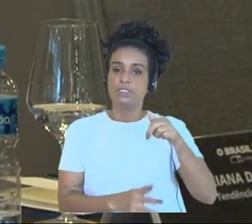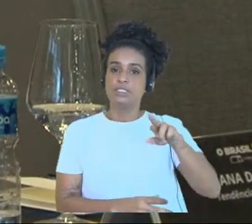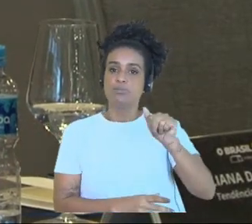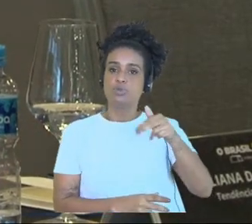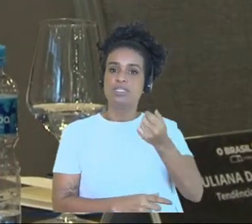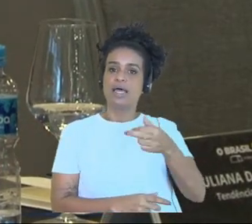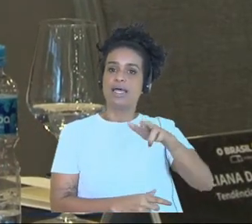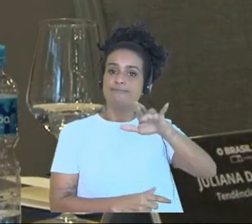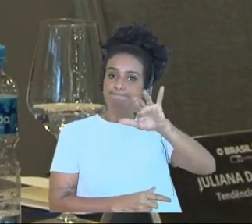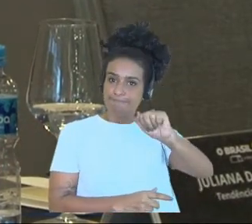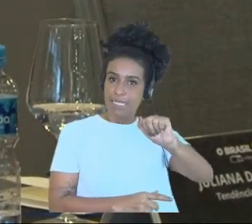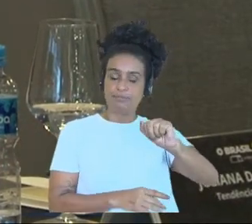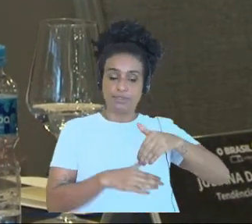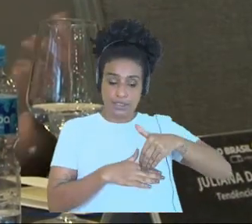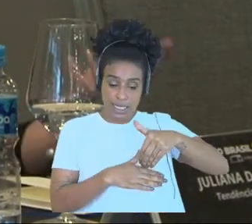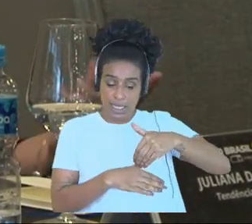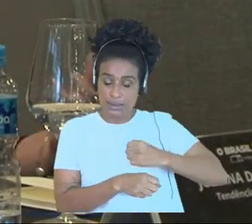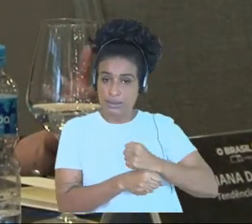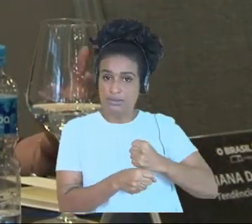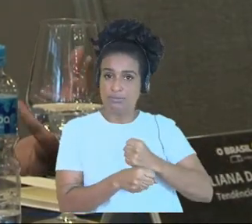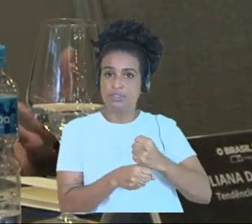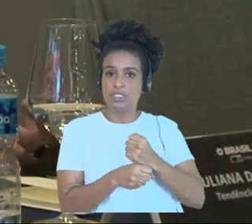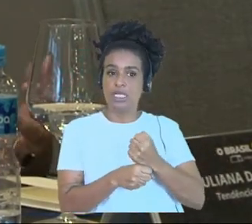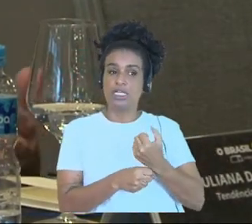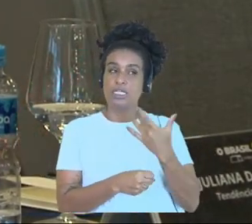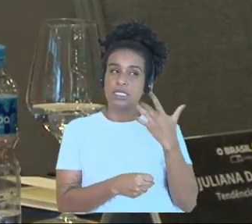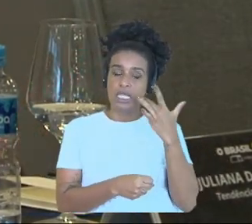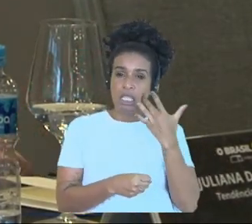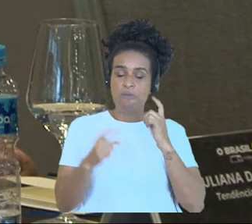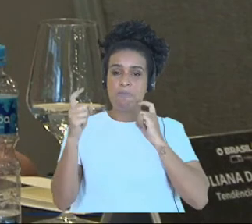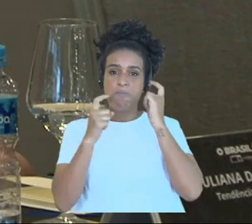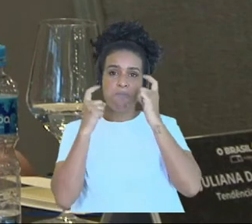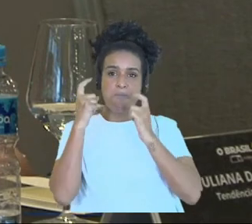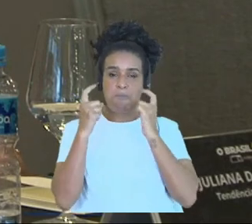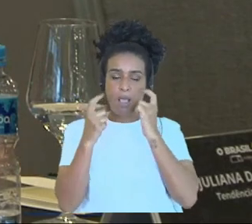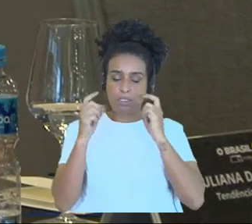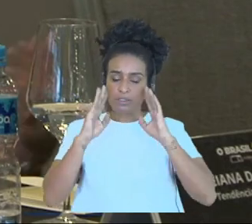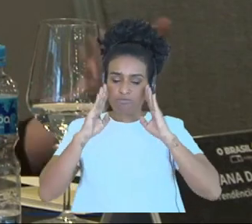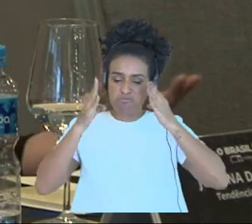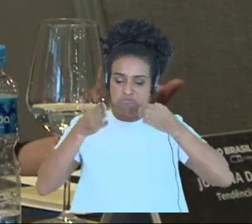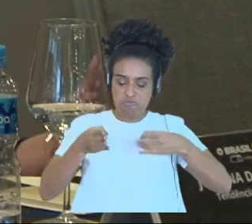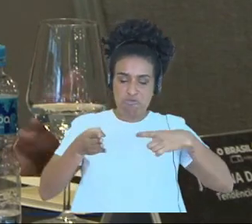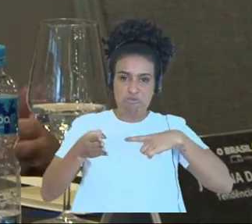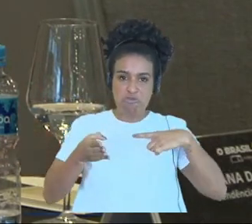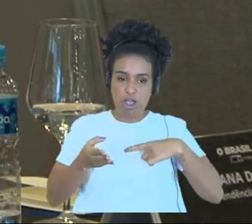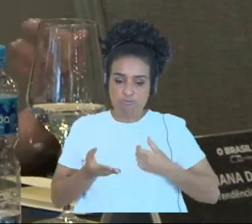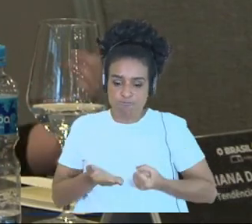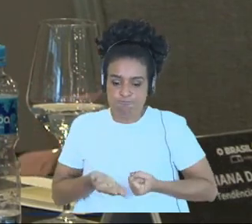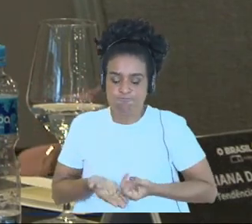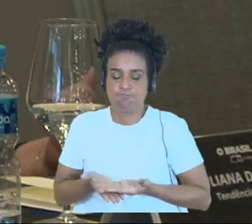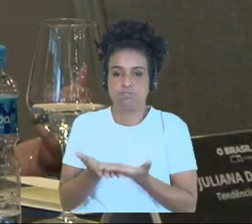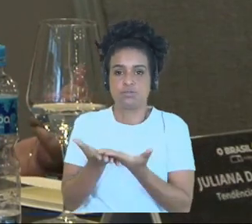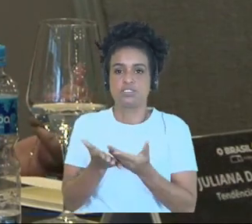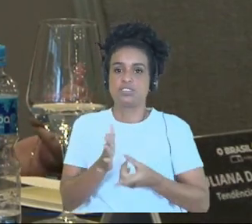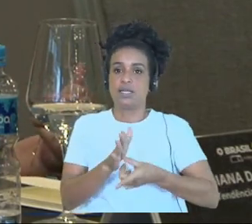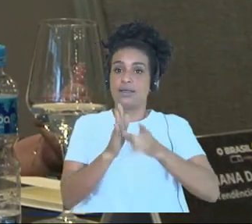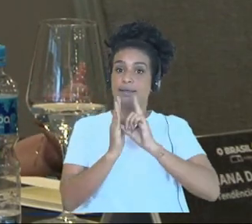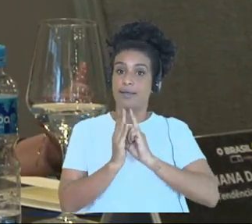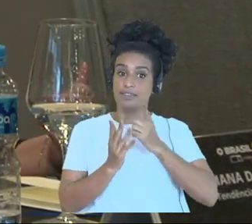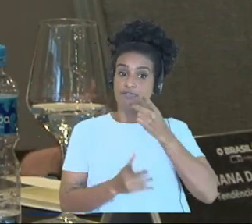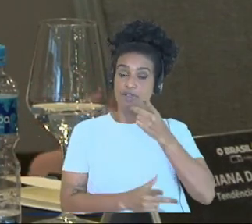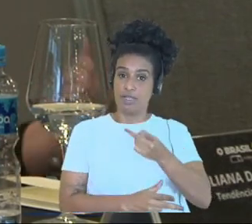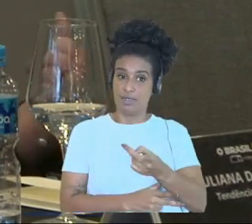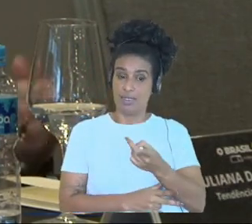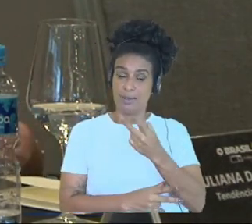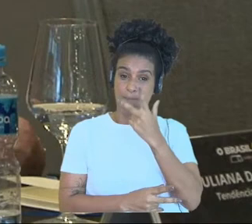ano. E o meu grande receio nesse sentido é que, justamente por essa pressão de gastos que eu comentei anteriormente, a gente